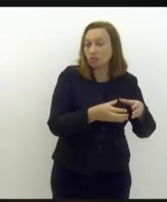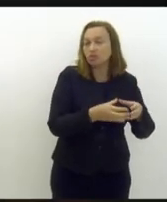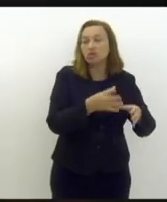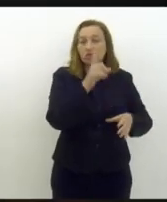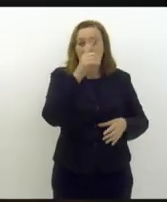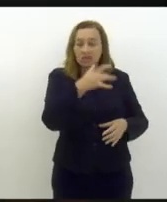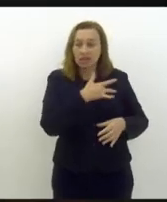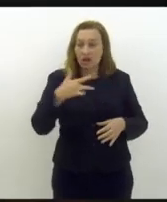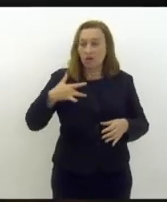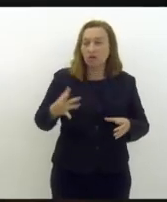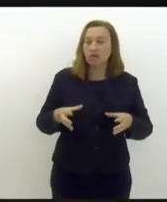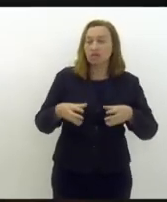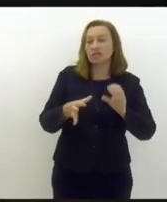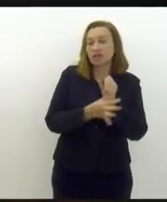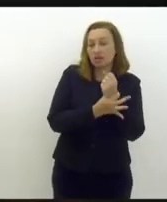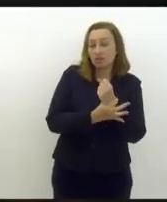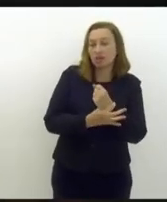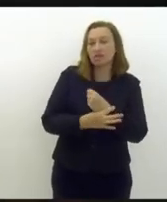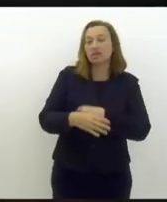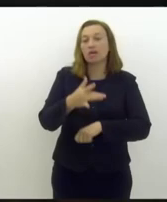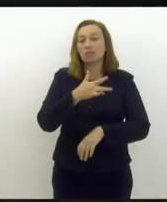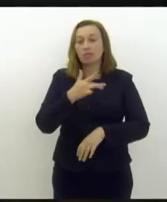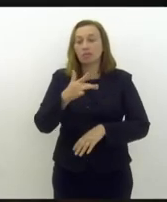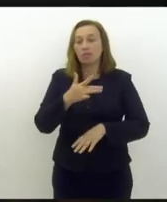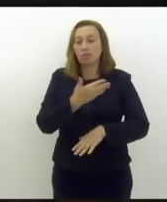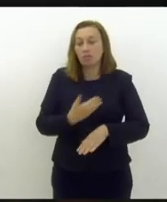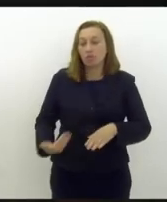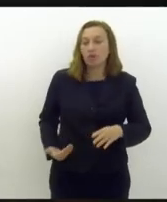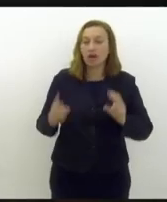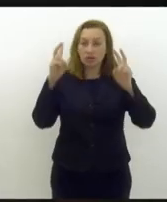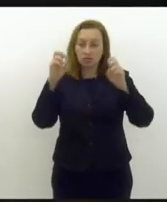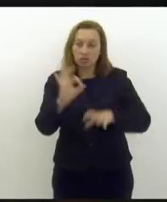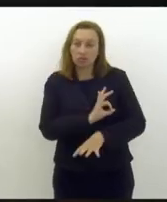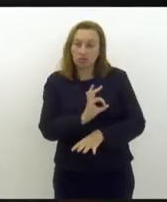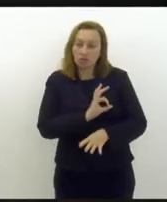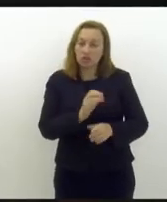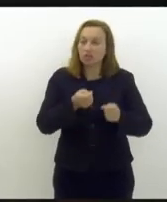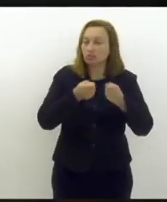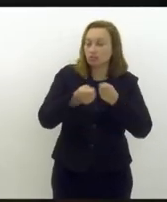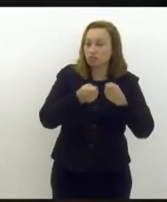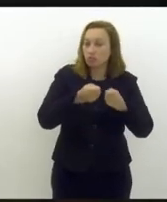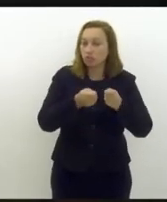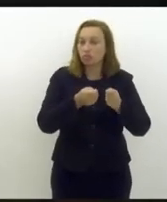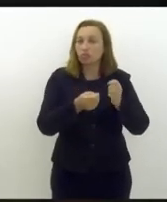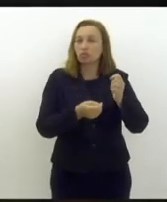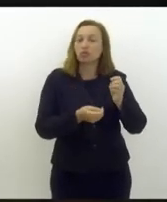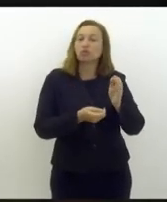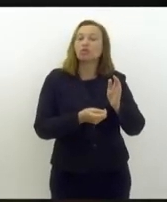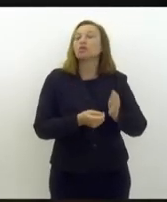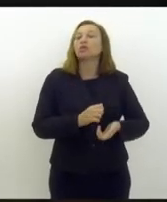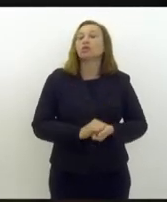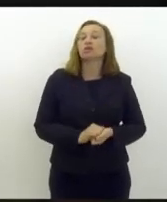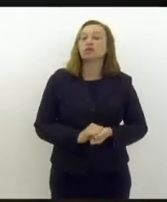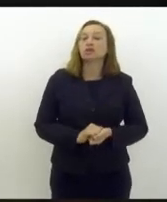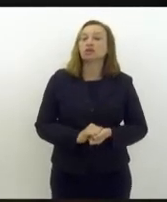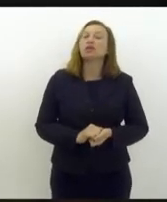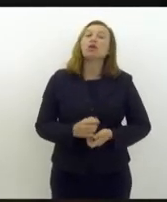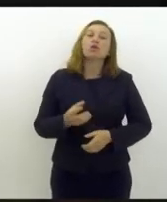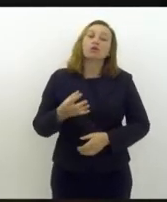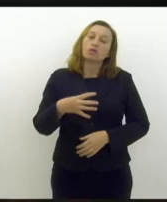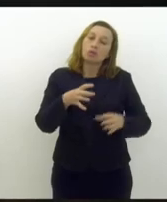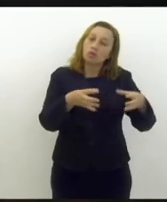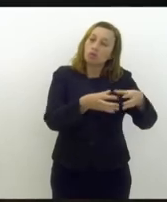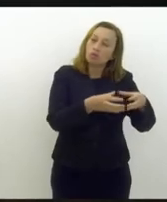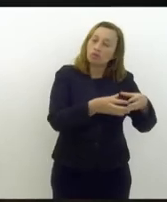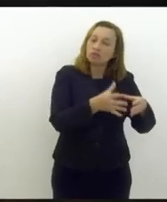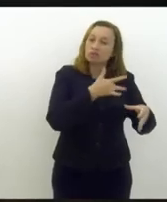servidores públicos e Segurança Pública assuntos de polícia o orçamento Finanças fiscalização financeira e controle para emitir parecer pela comissão